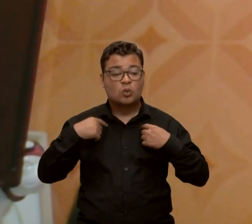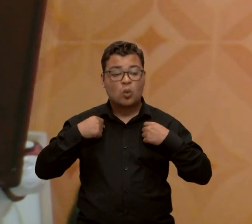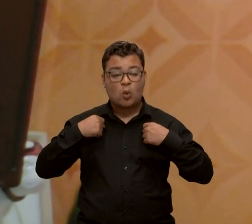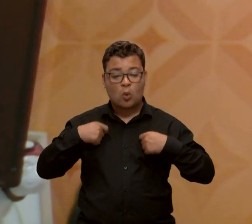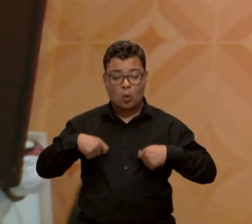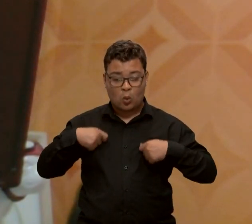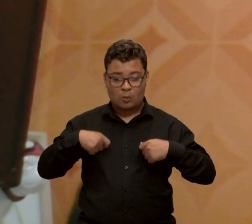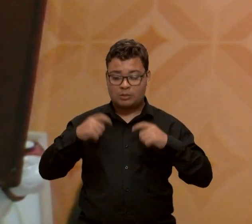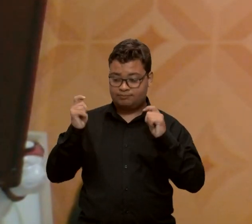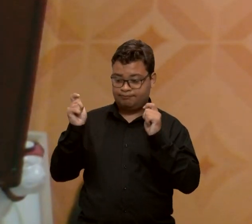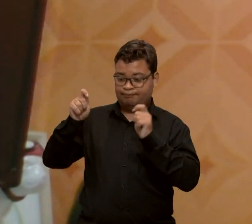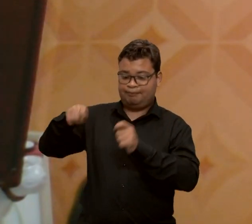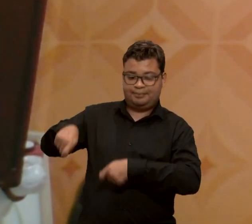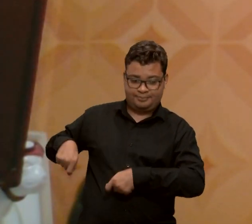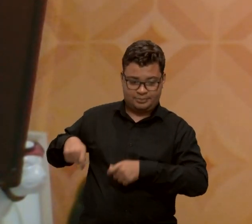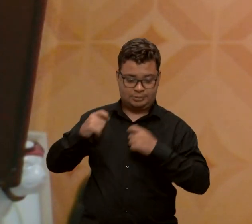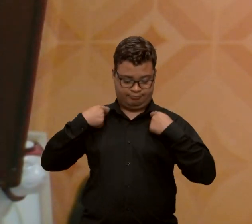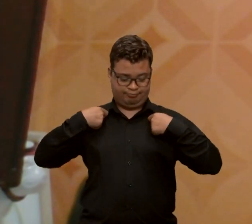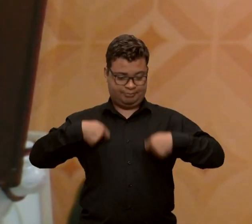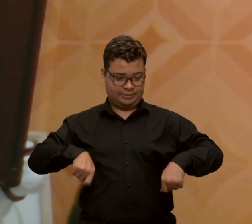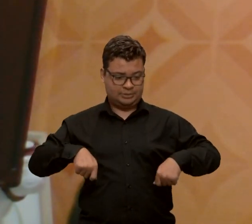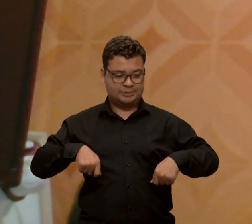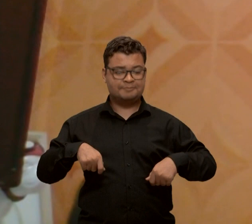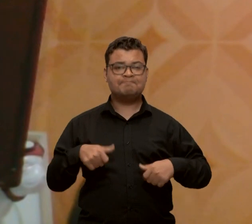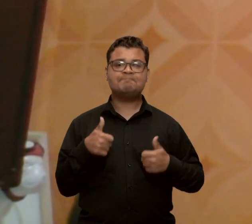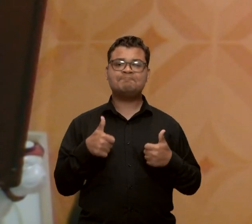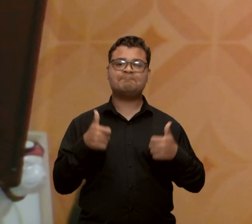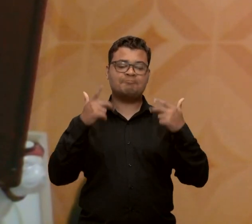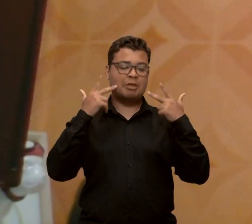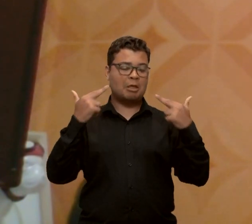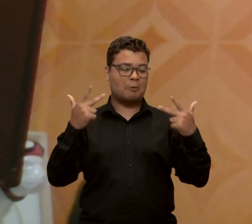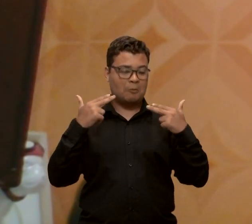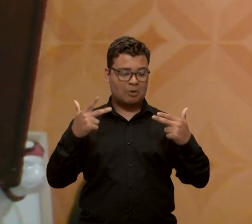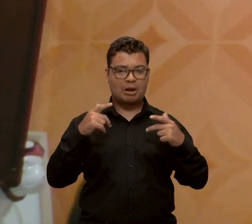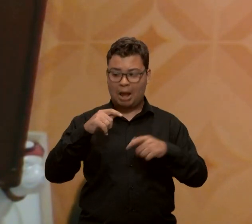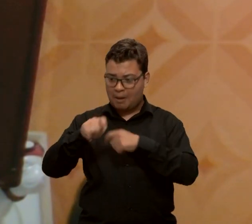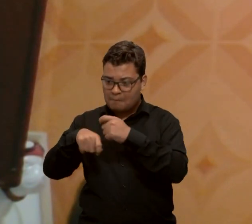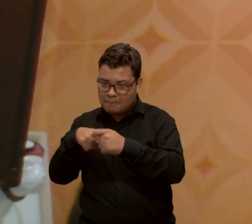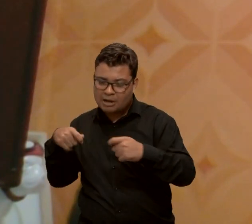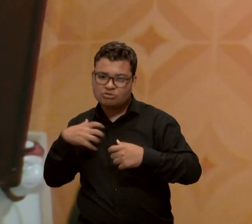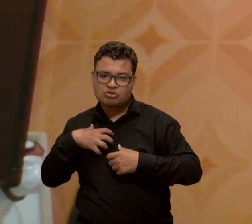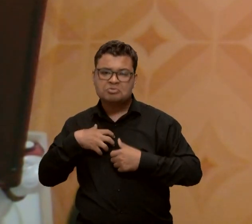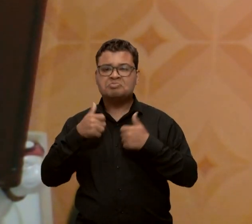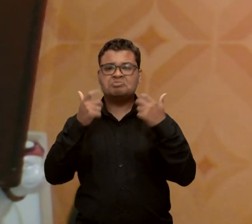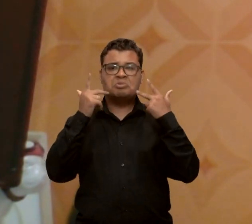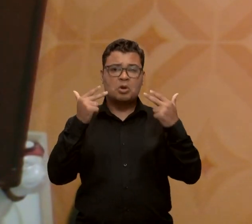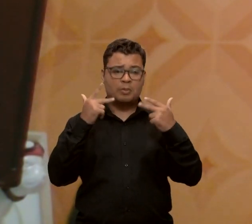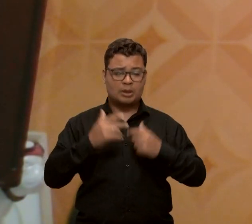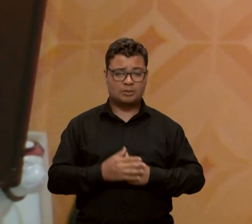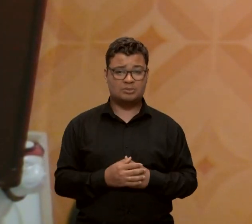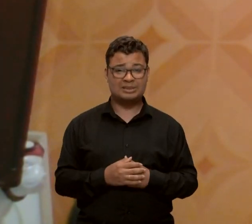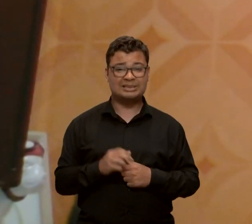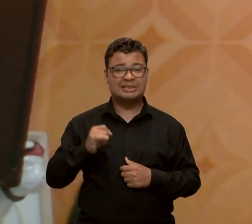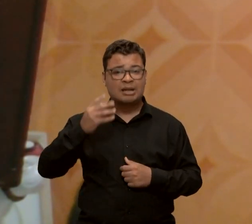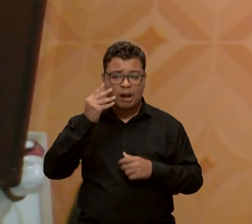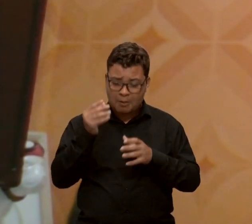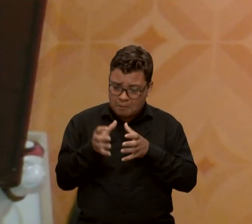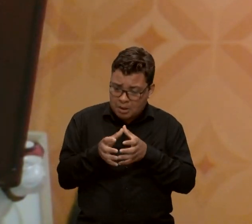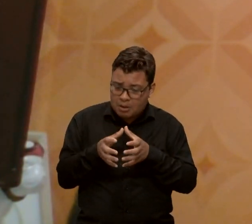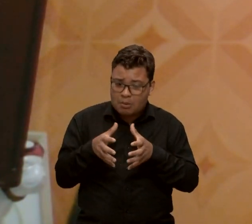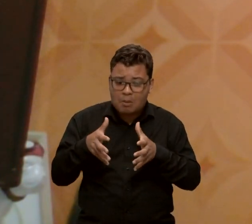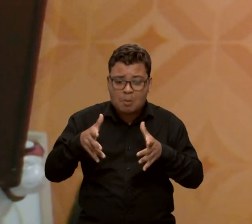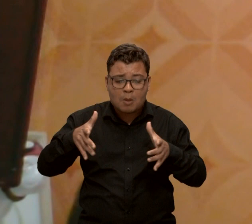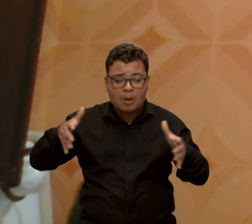gatinhos, ele não vai se importar com a amarração, mas se você não acostumou ele desde filhote a utilizar roupa,